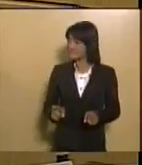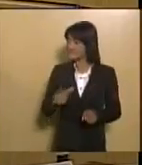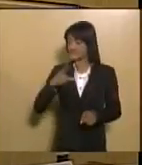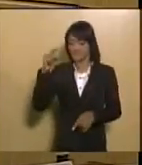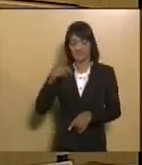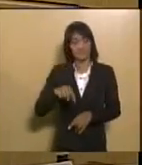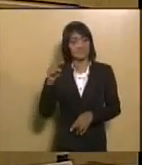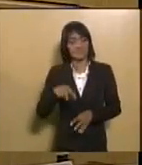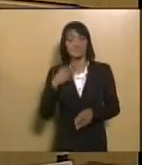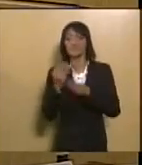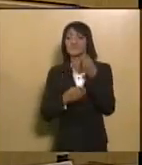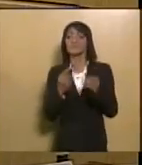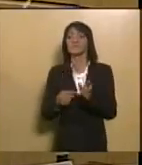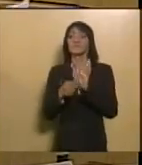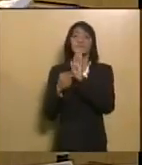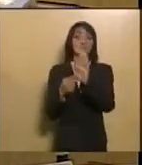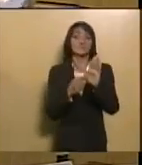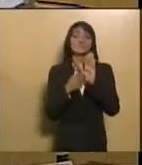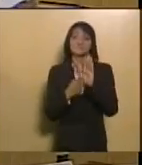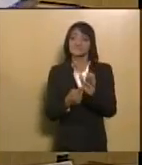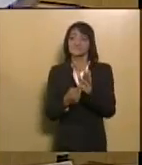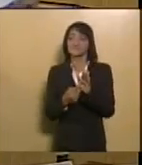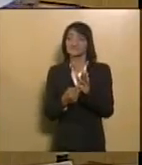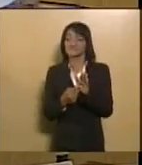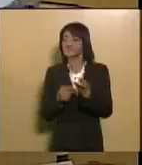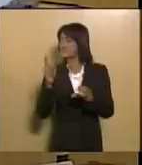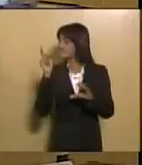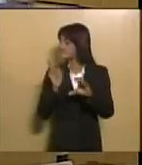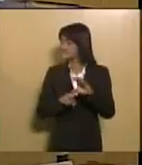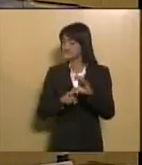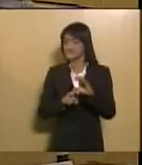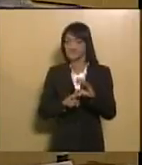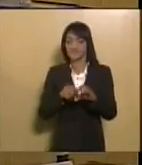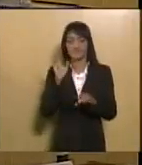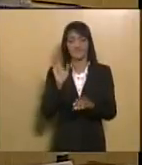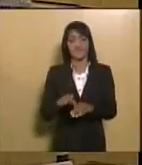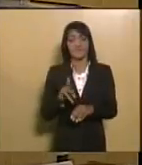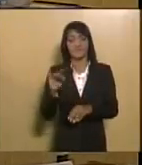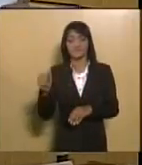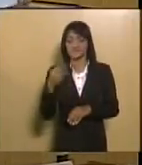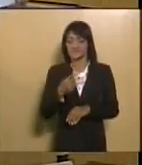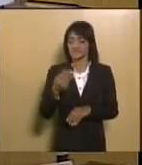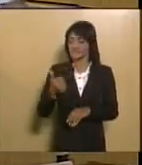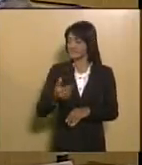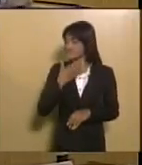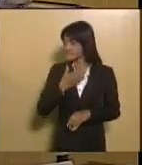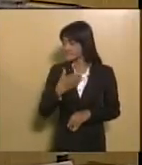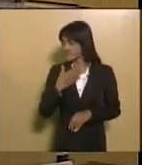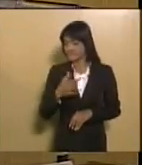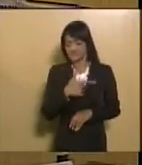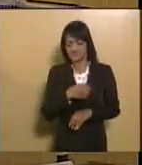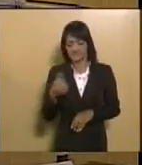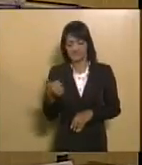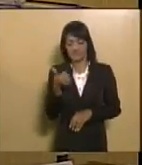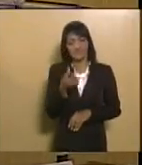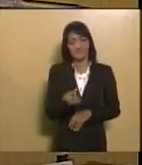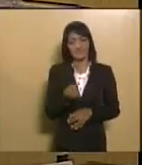aqui que demonstra isso. Dívida consolidada do Estado de Sergipe no dia 31 de dezembro de